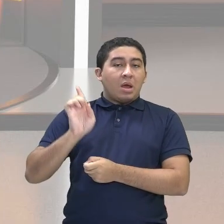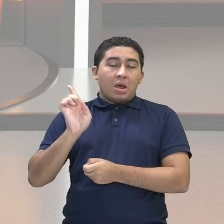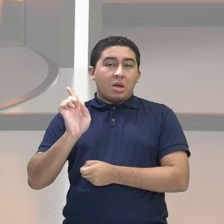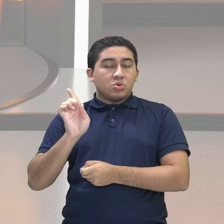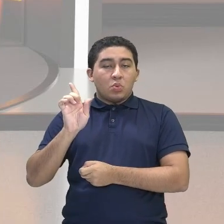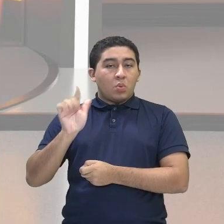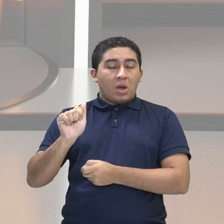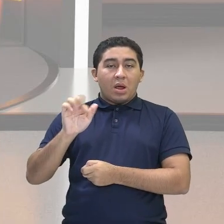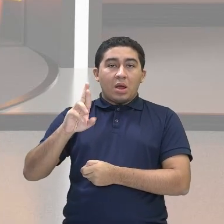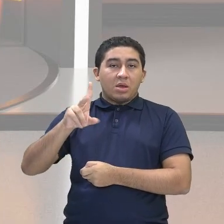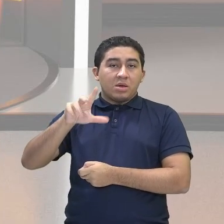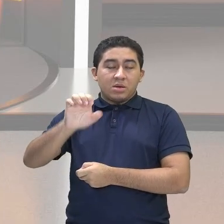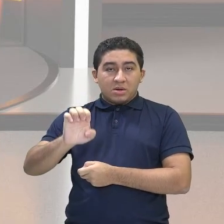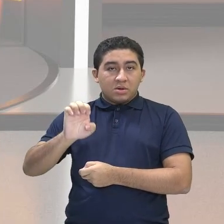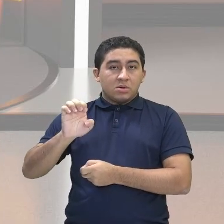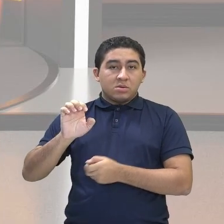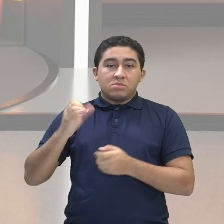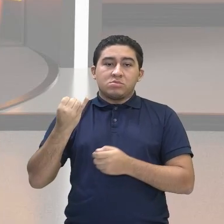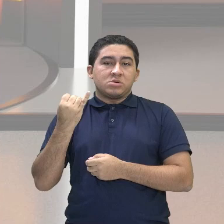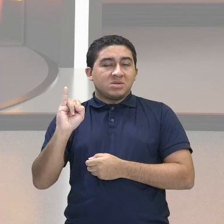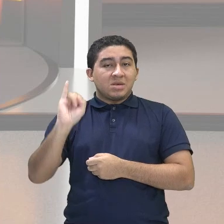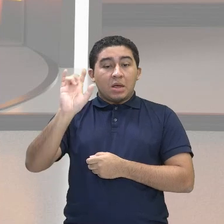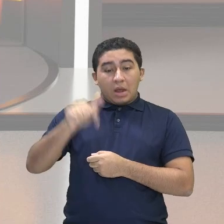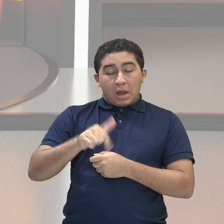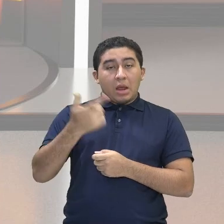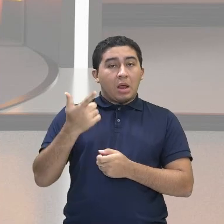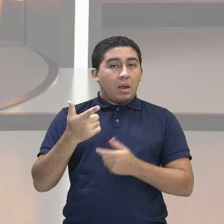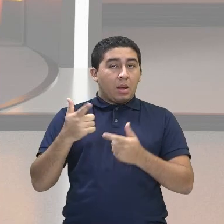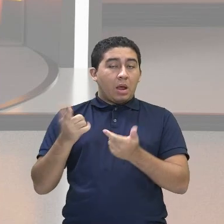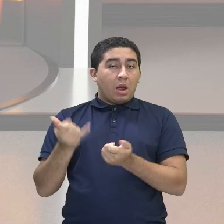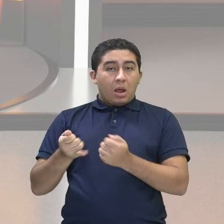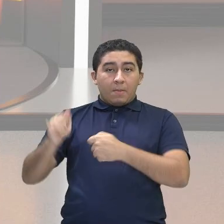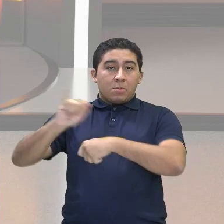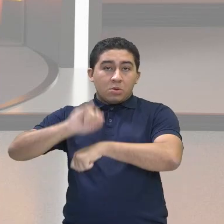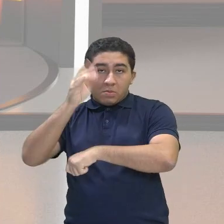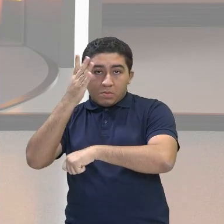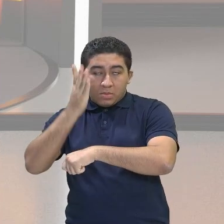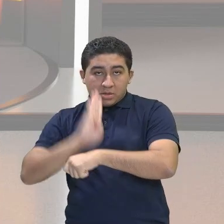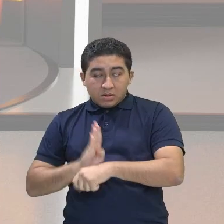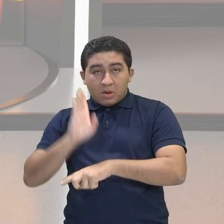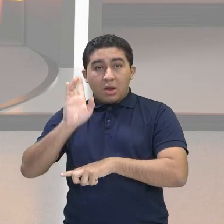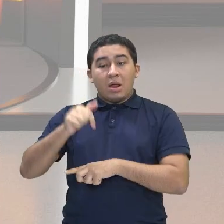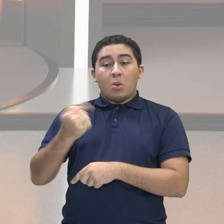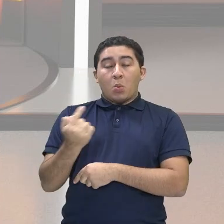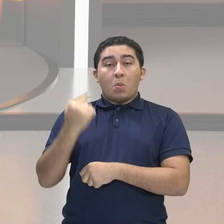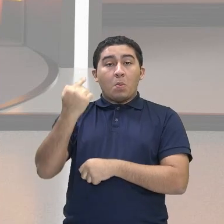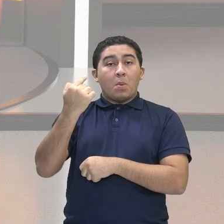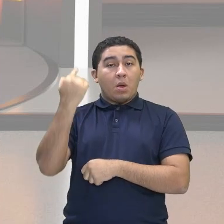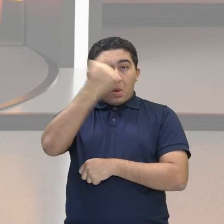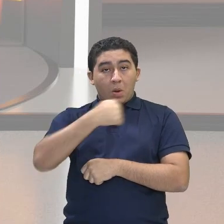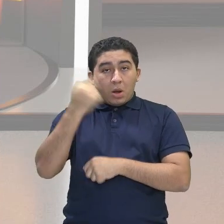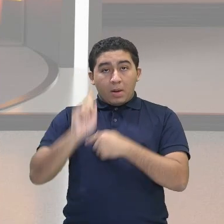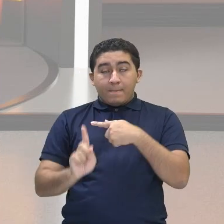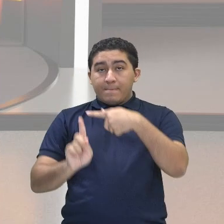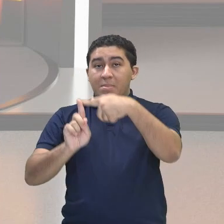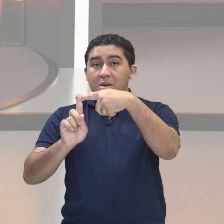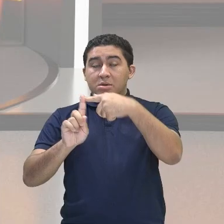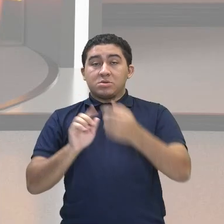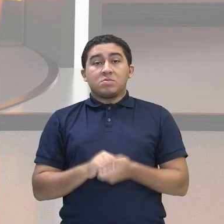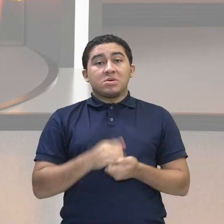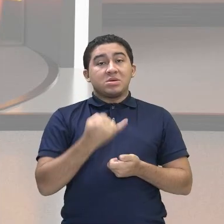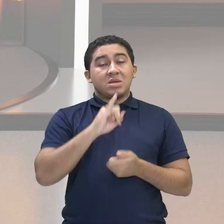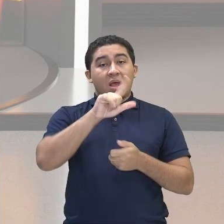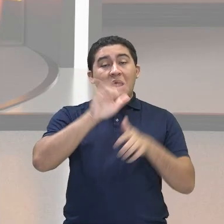com relação a Brasília, eu vou aumentar 1 hora. Se for com relação ali ao horário do Acre ou ao sul do